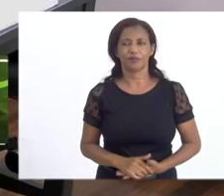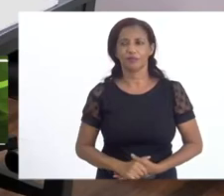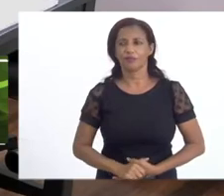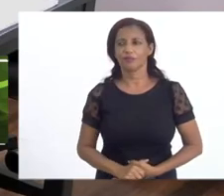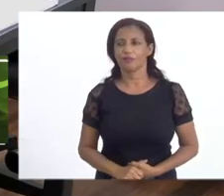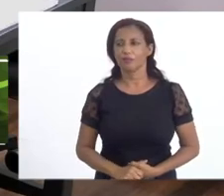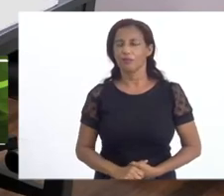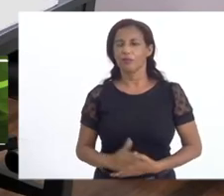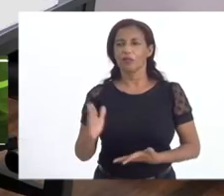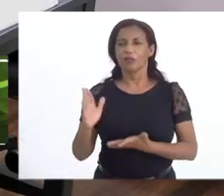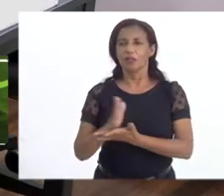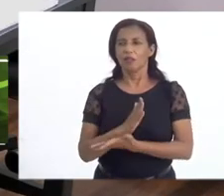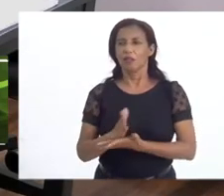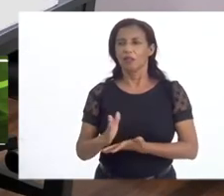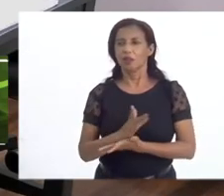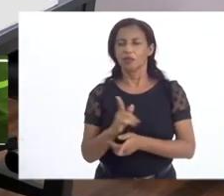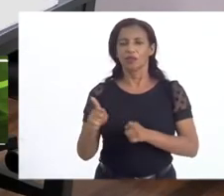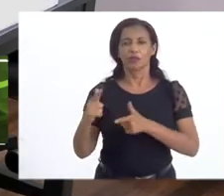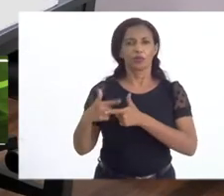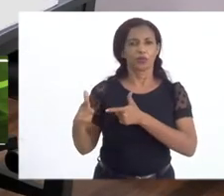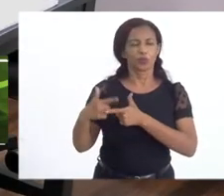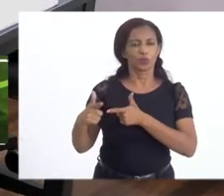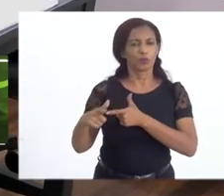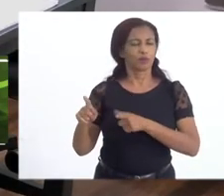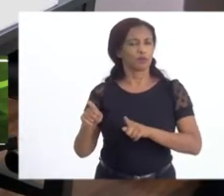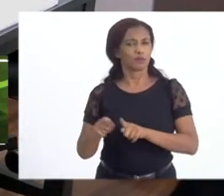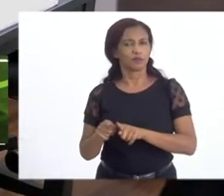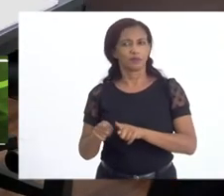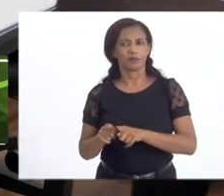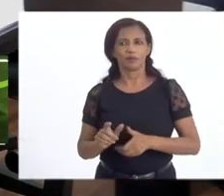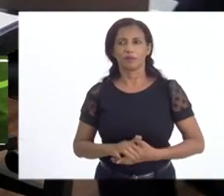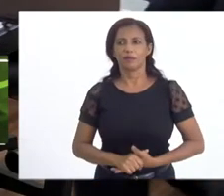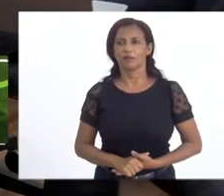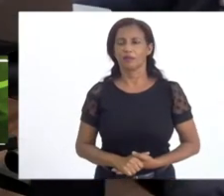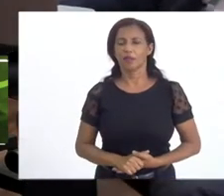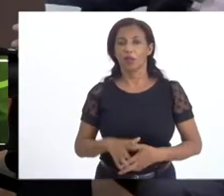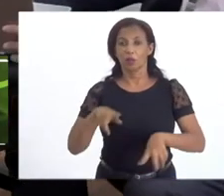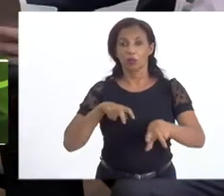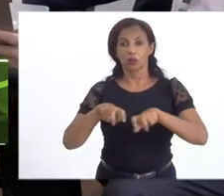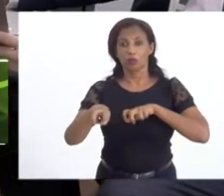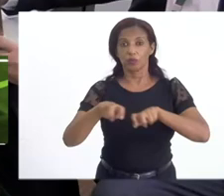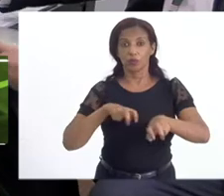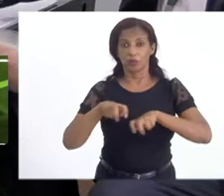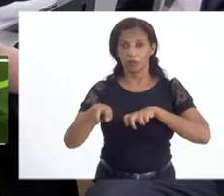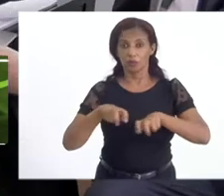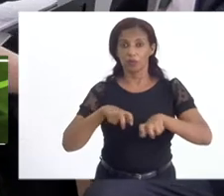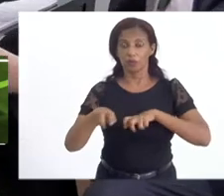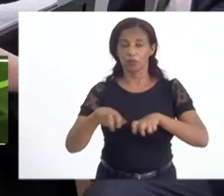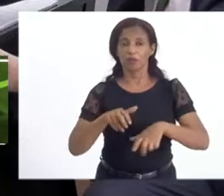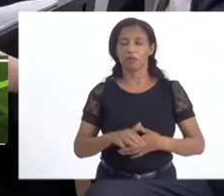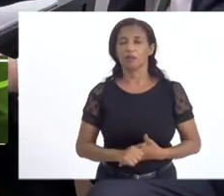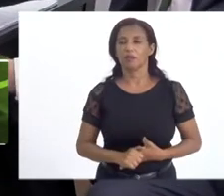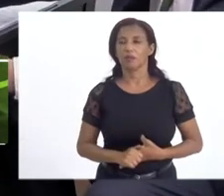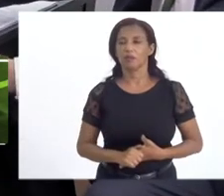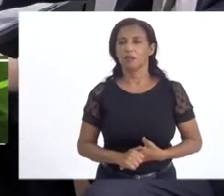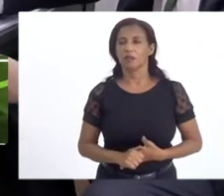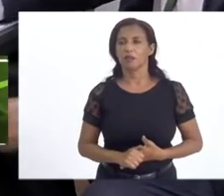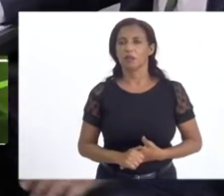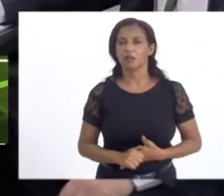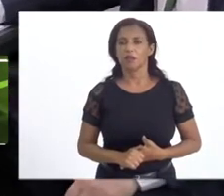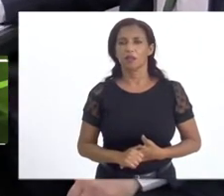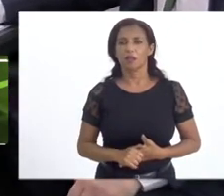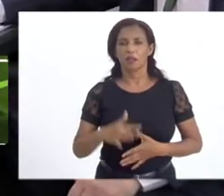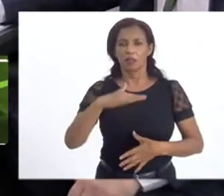confortável. A gente tem algum problema naquele do trânsito, as áreas internas do